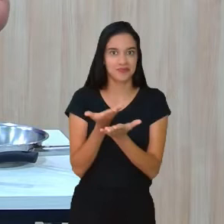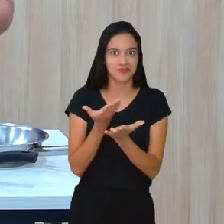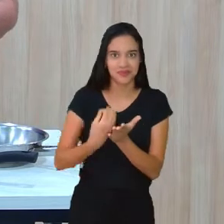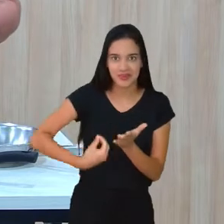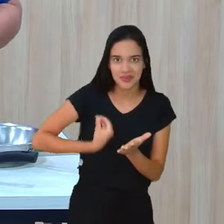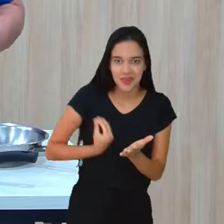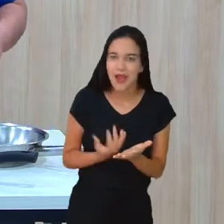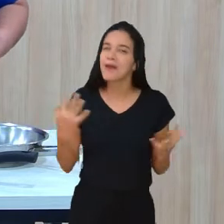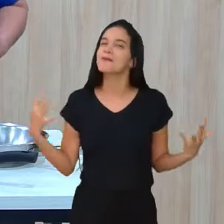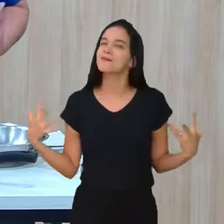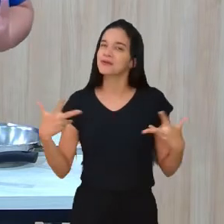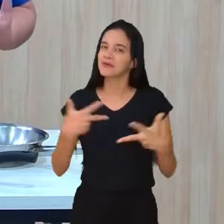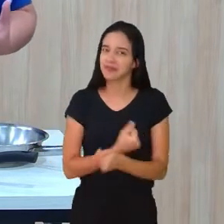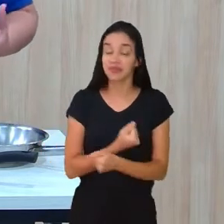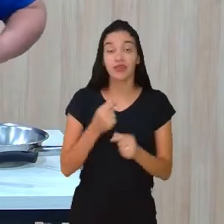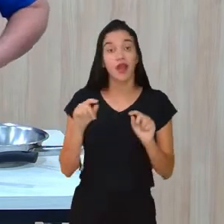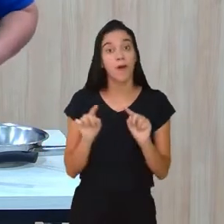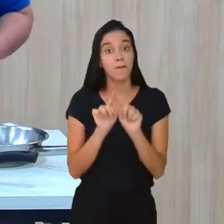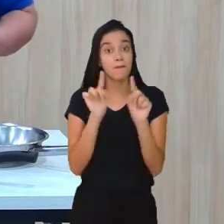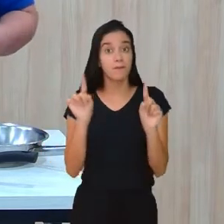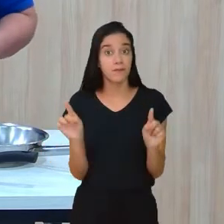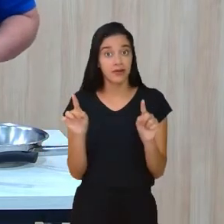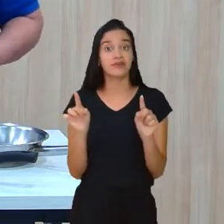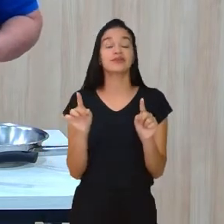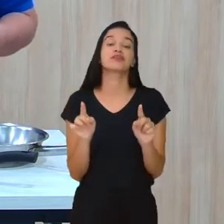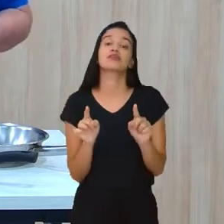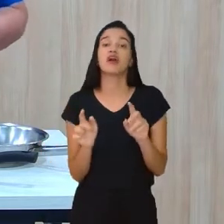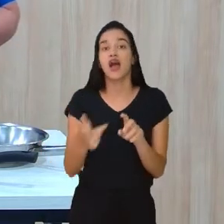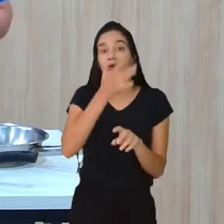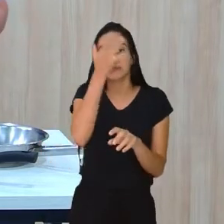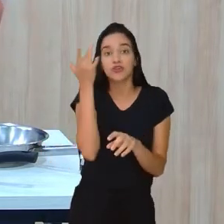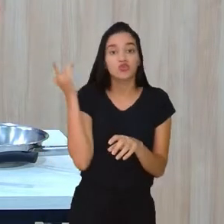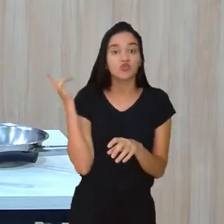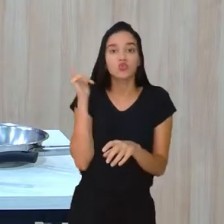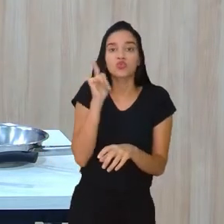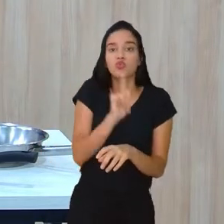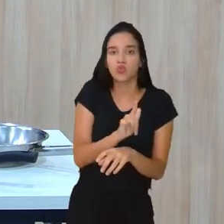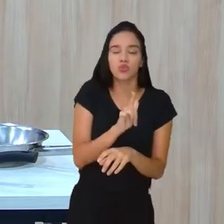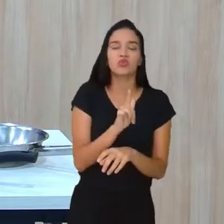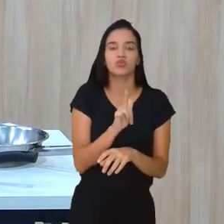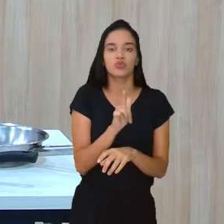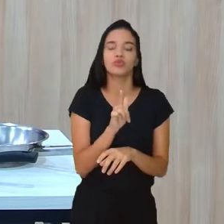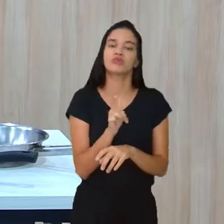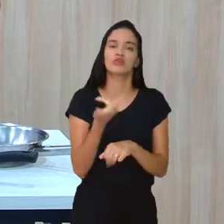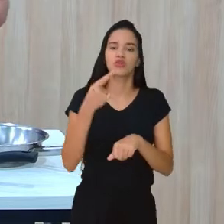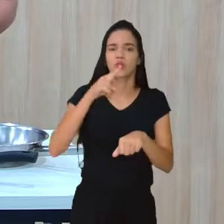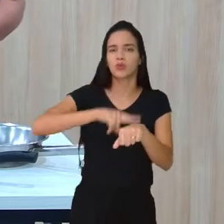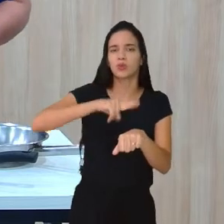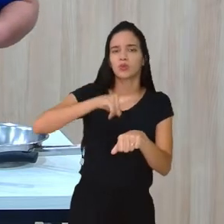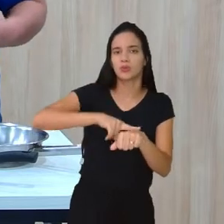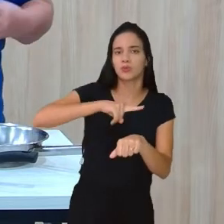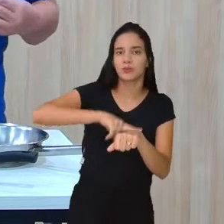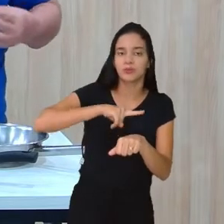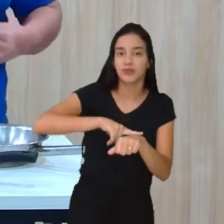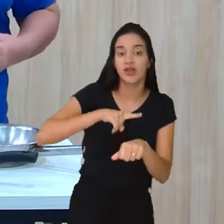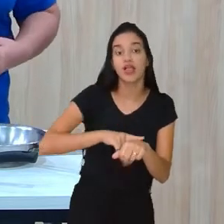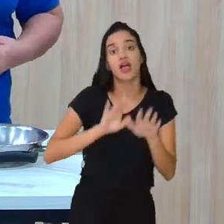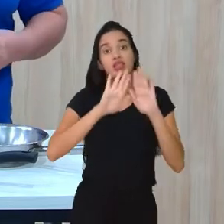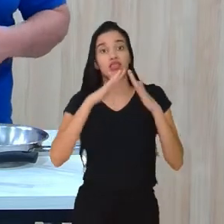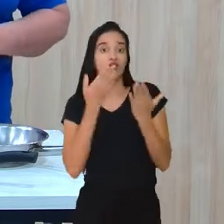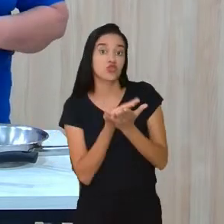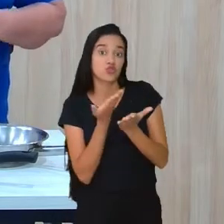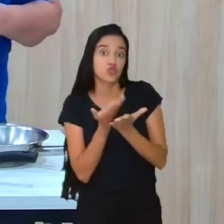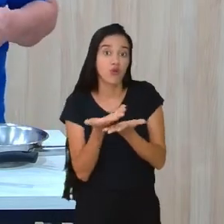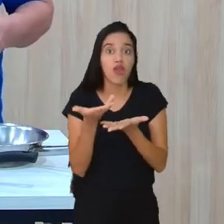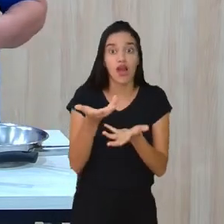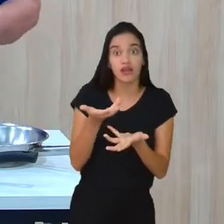real. Maravilhoso. Mas para quem não está conseguindo ainda, né, está no horário na escola e quer ver